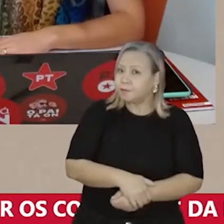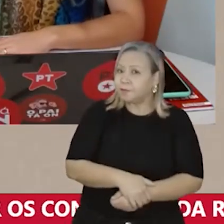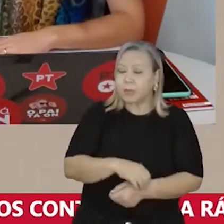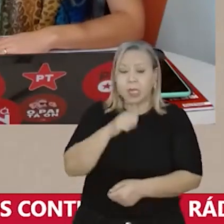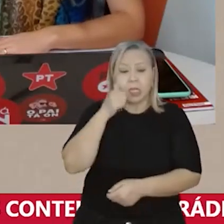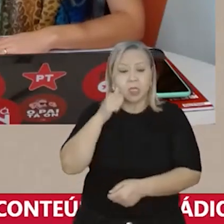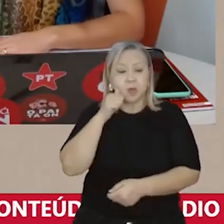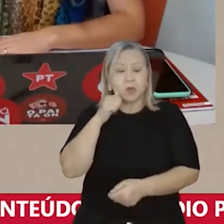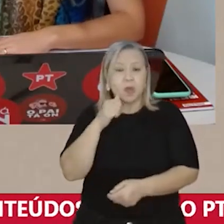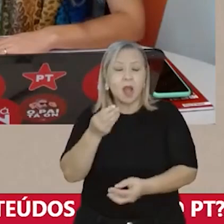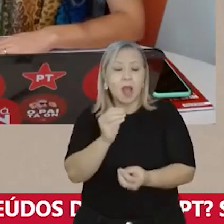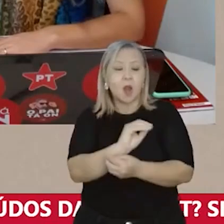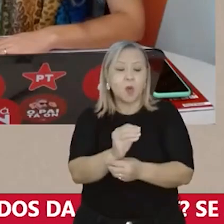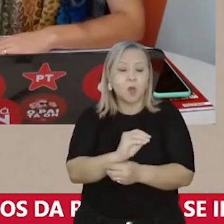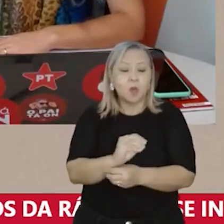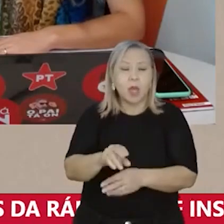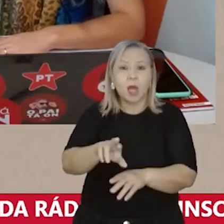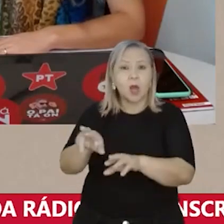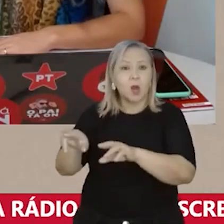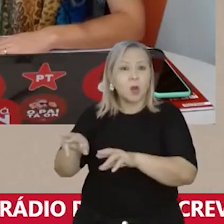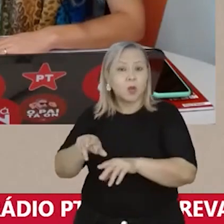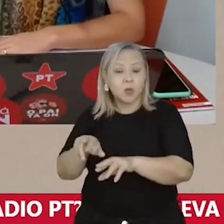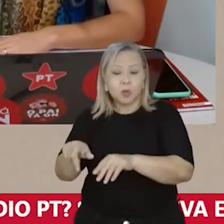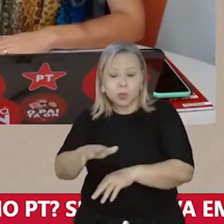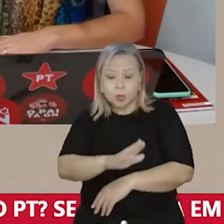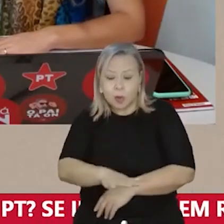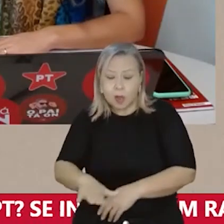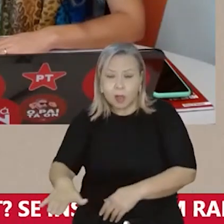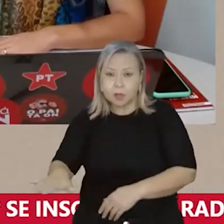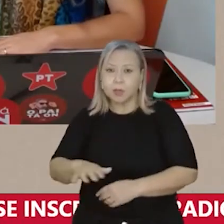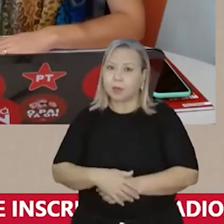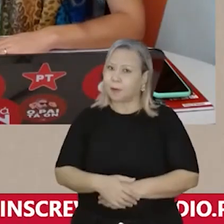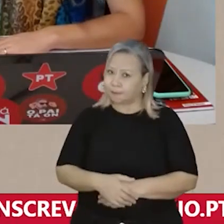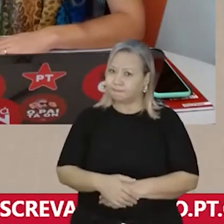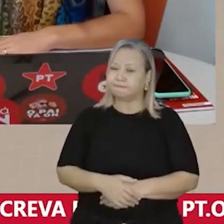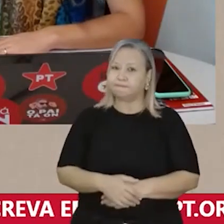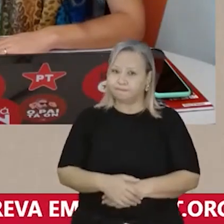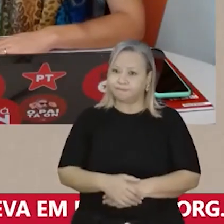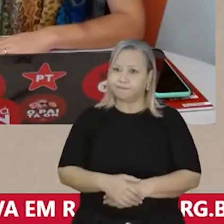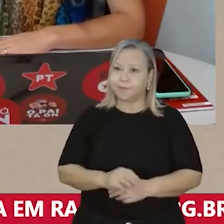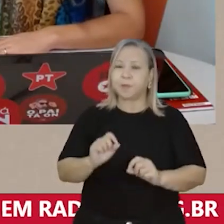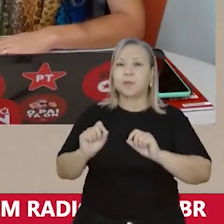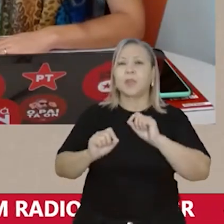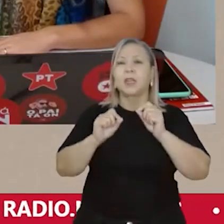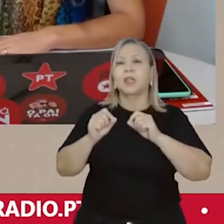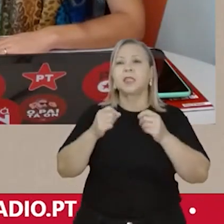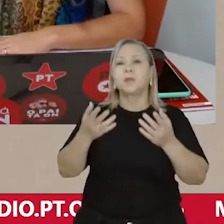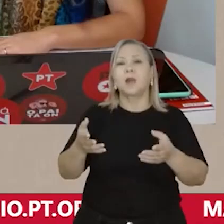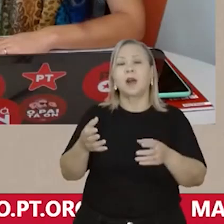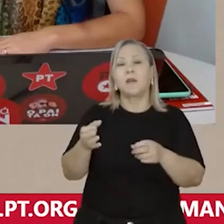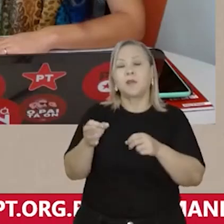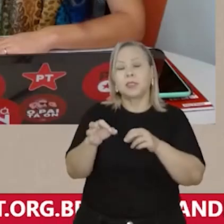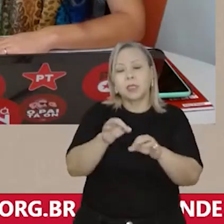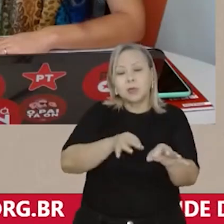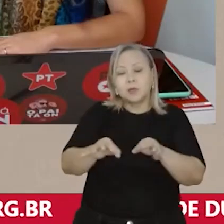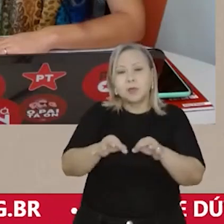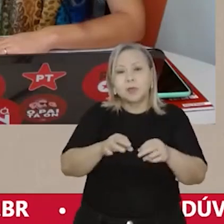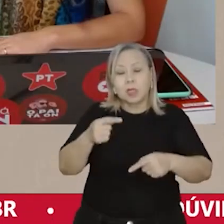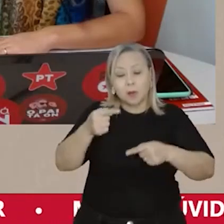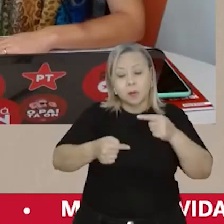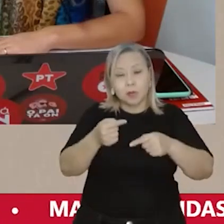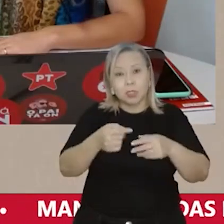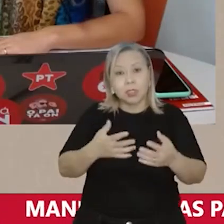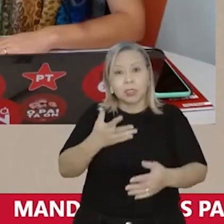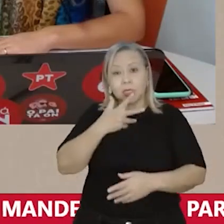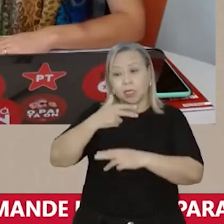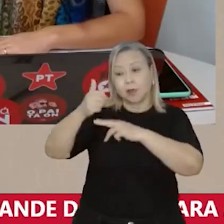do irmão, né, dos irmãos menores. Então, para você construir políticas que superem essa desigualdade,